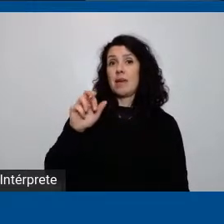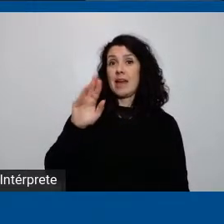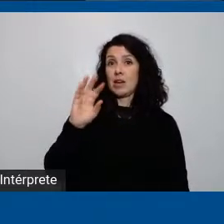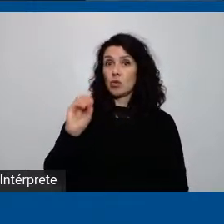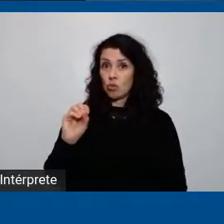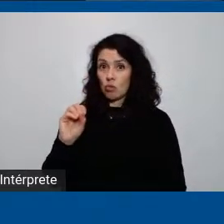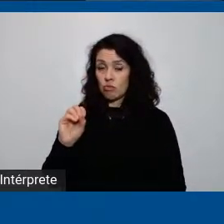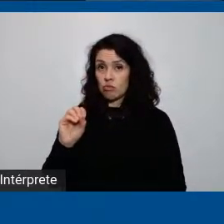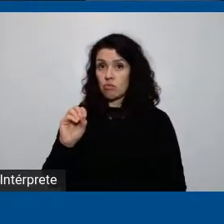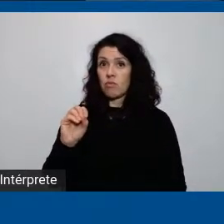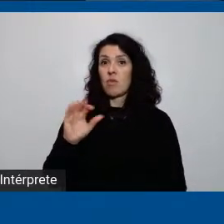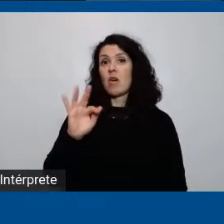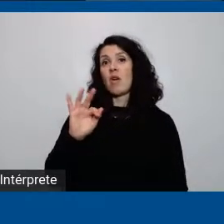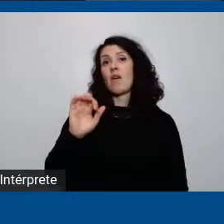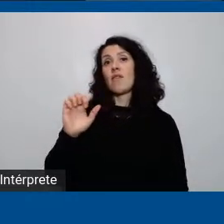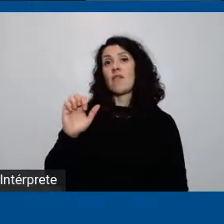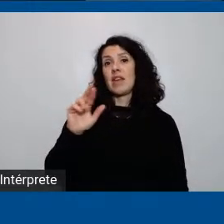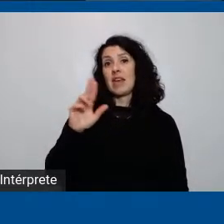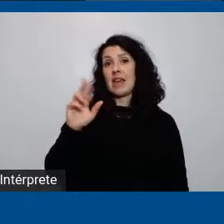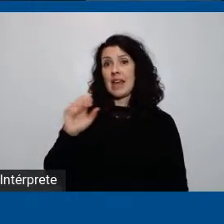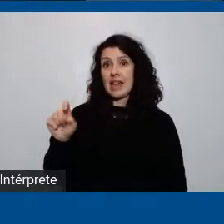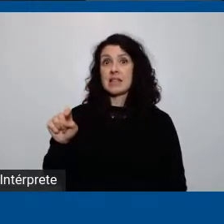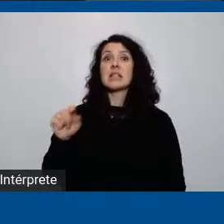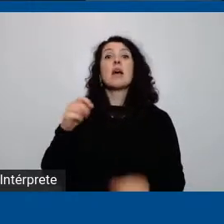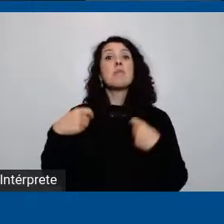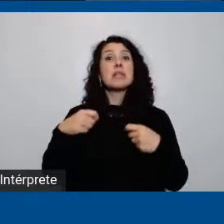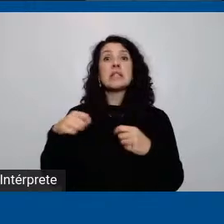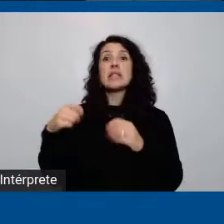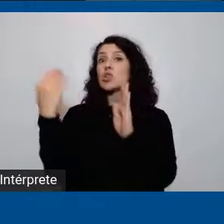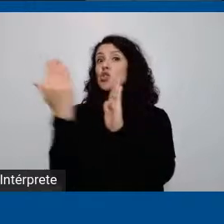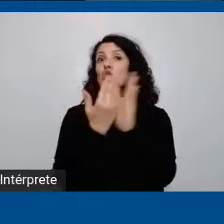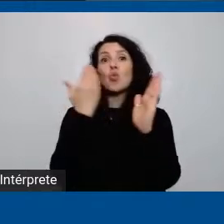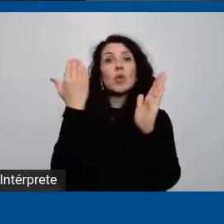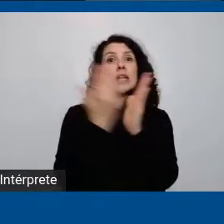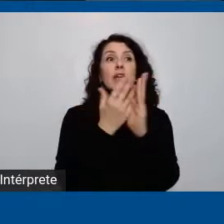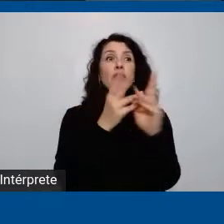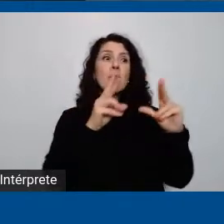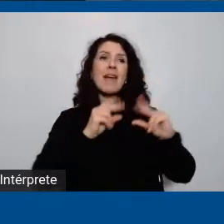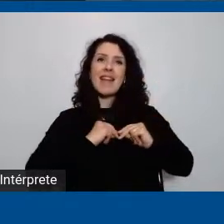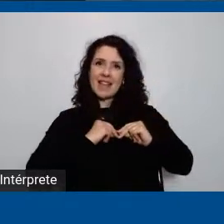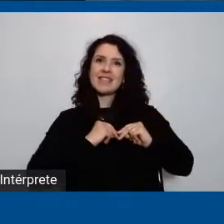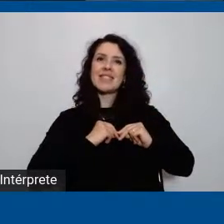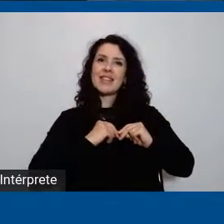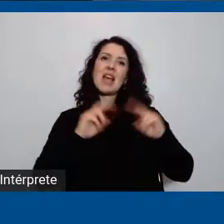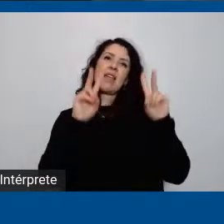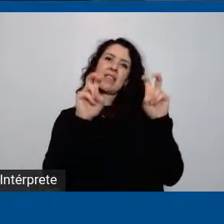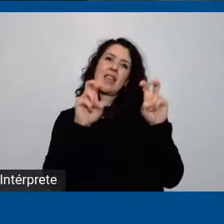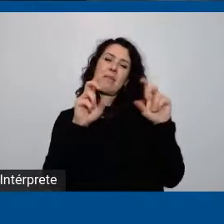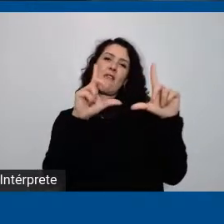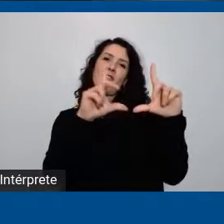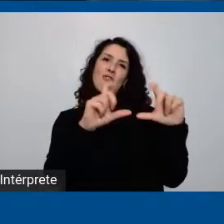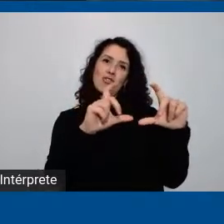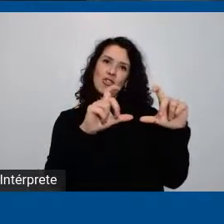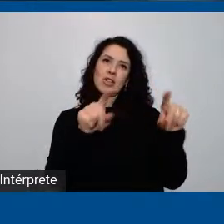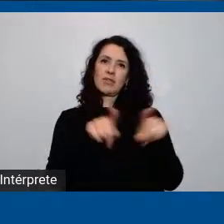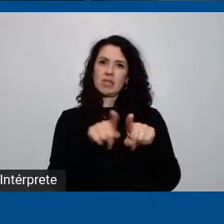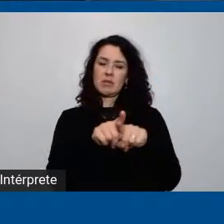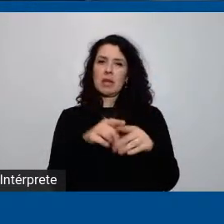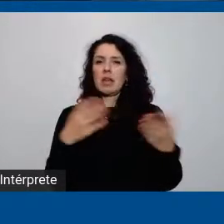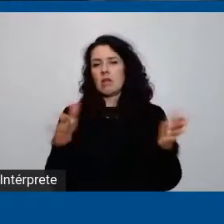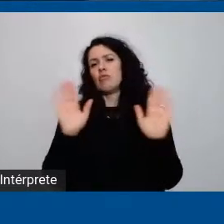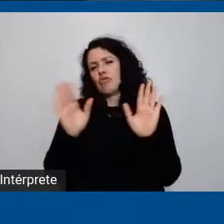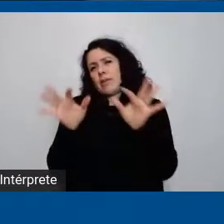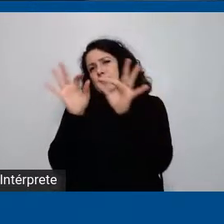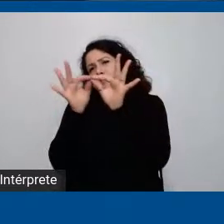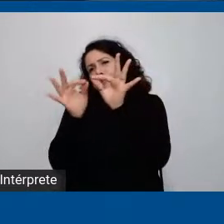como fotógrafo, mereceria um livro, porque é uma coisa muito... já falei demais, mas é porque a gente vai